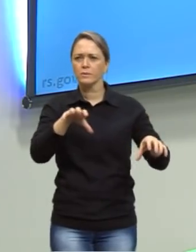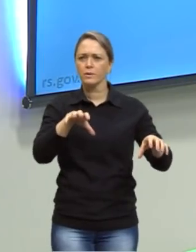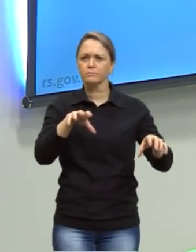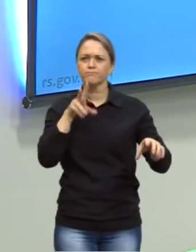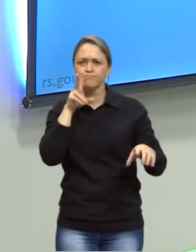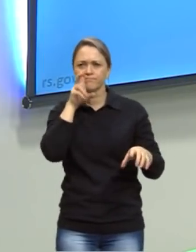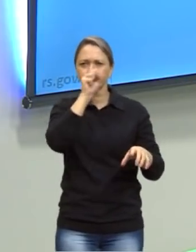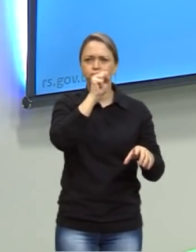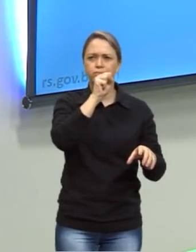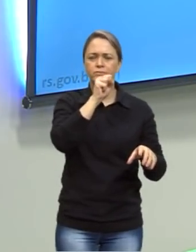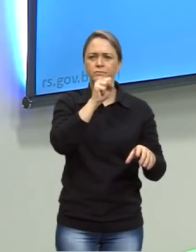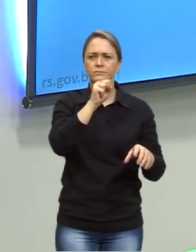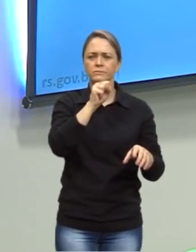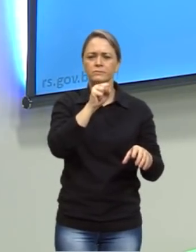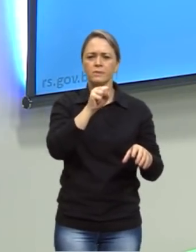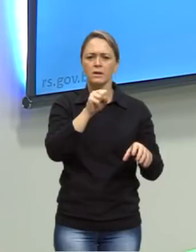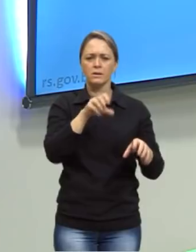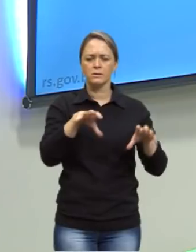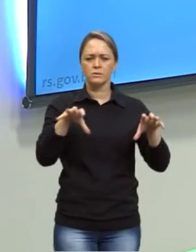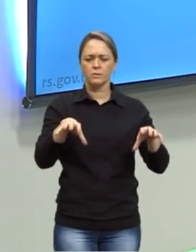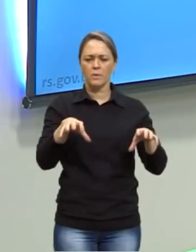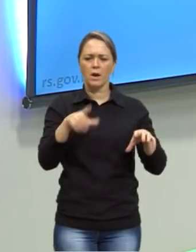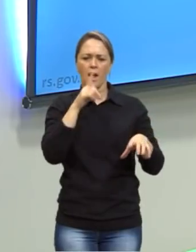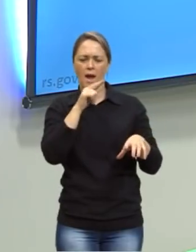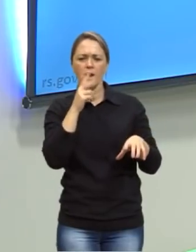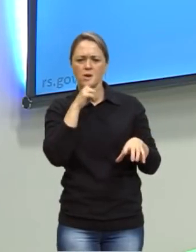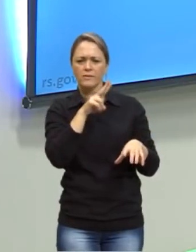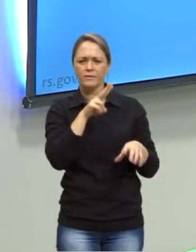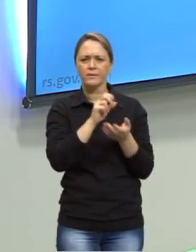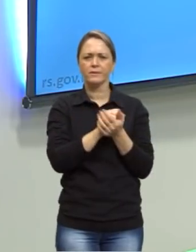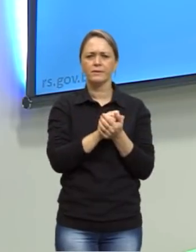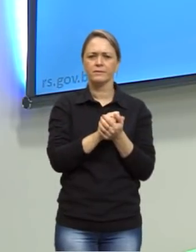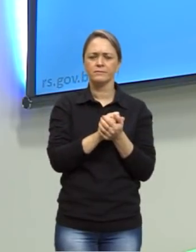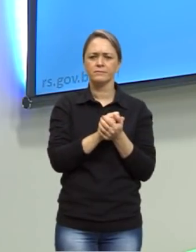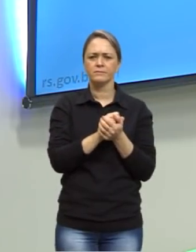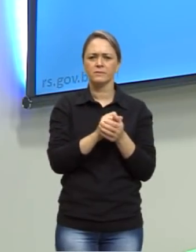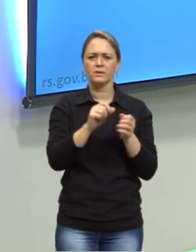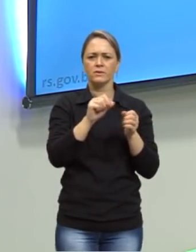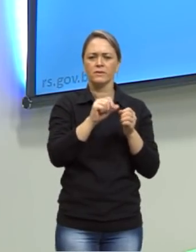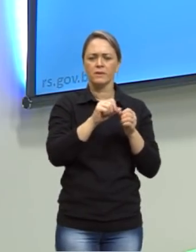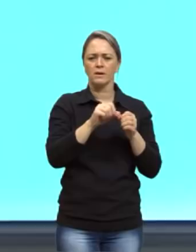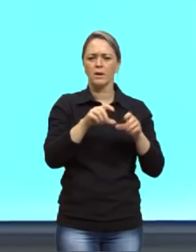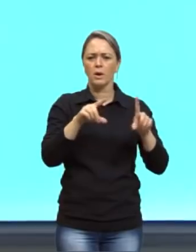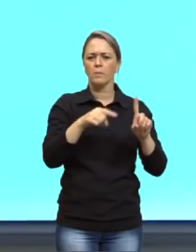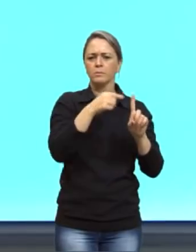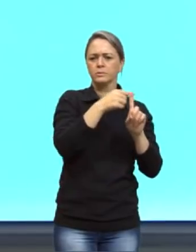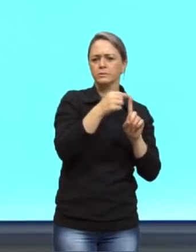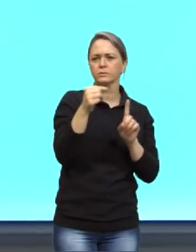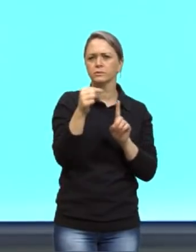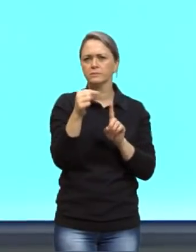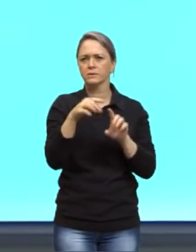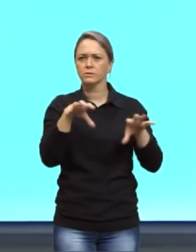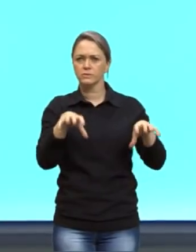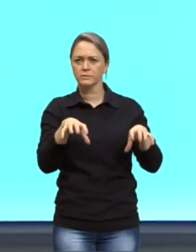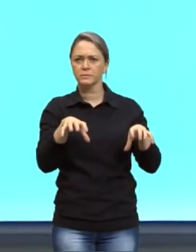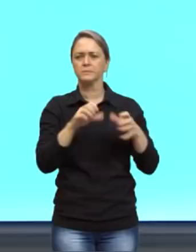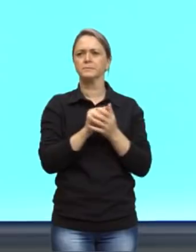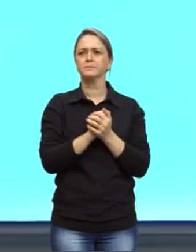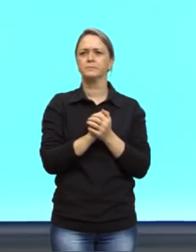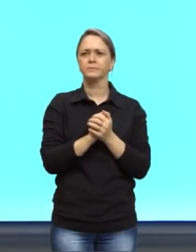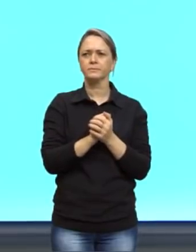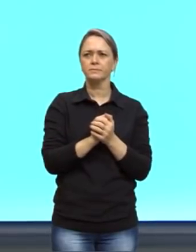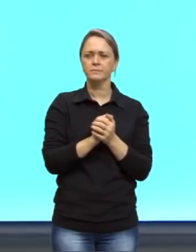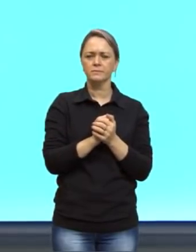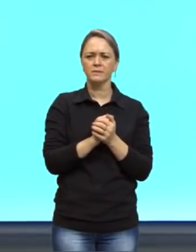é o que é dipolo é a água que a gente já tinha visto tem a formação do polo negativo e os polos positivos e